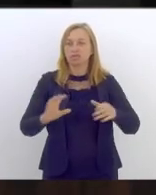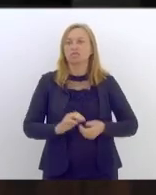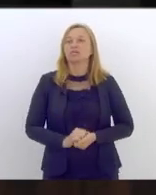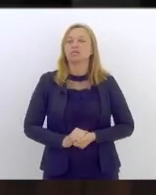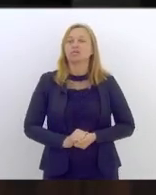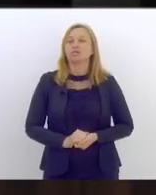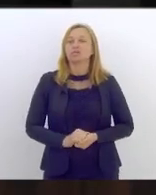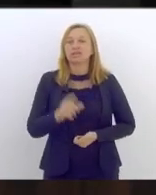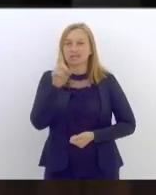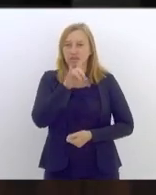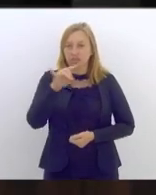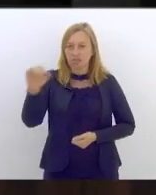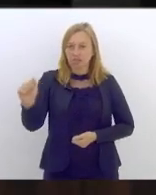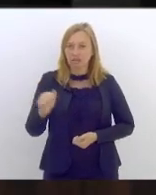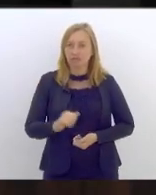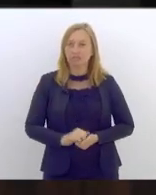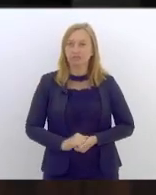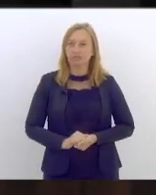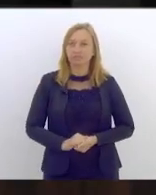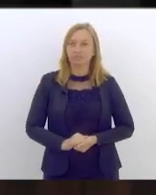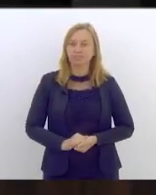neste dia